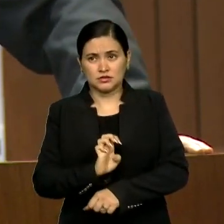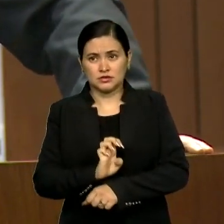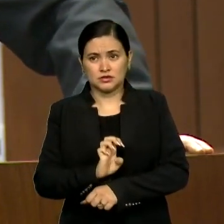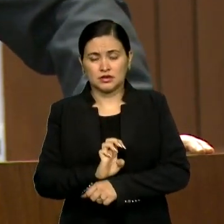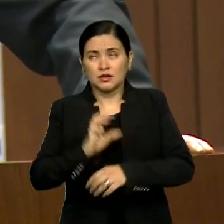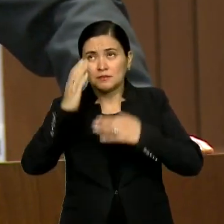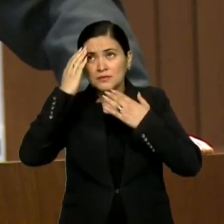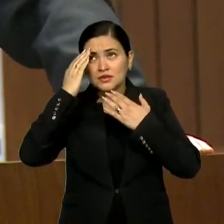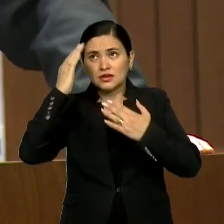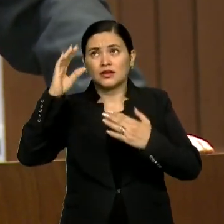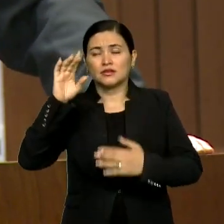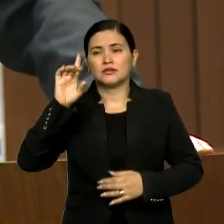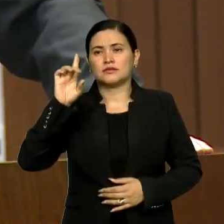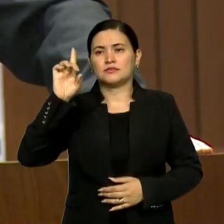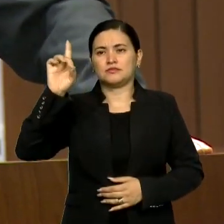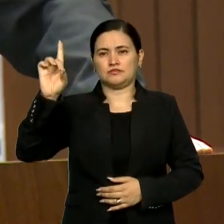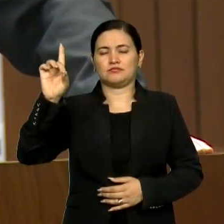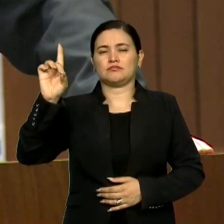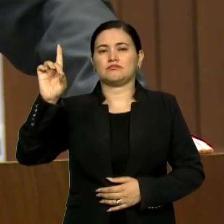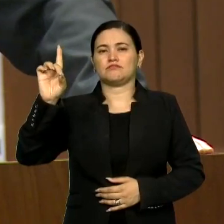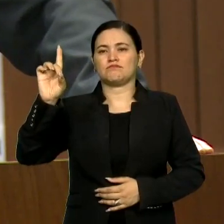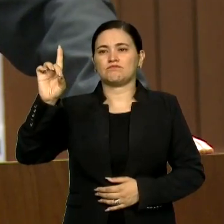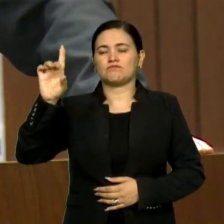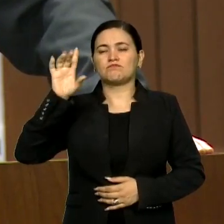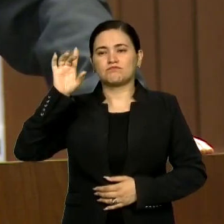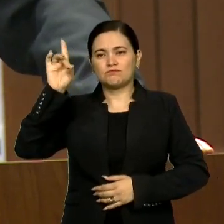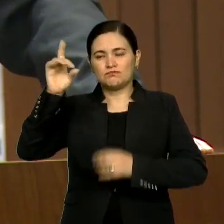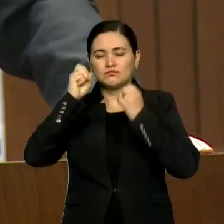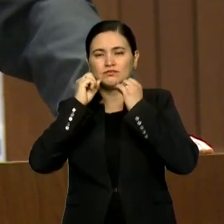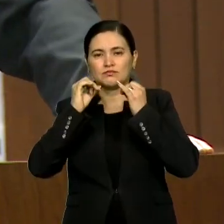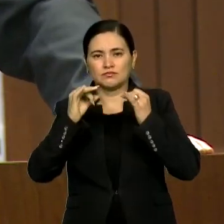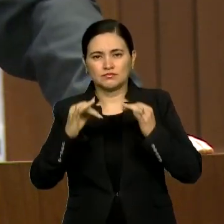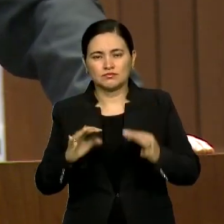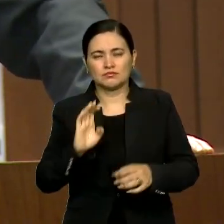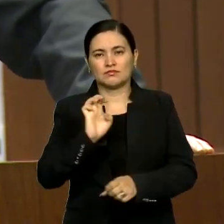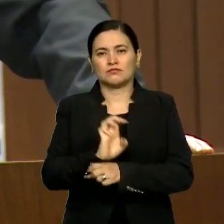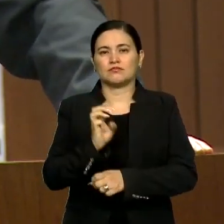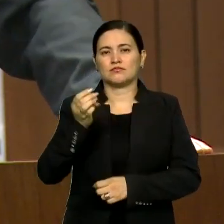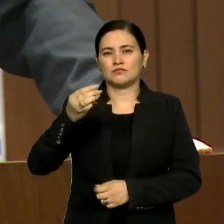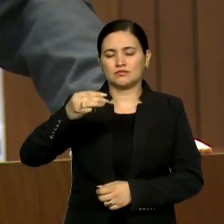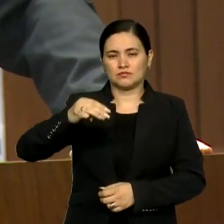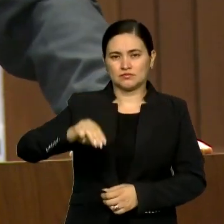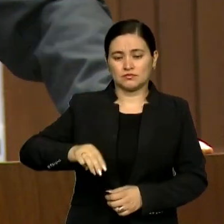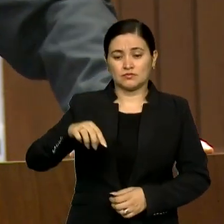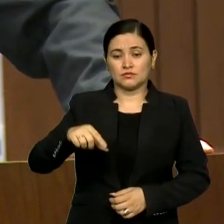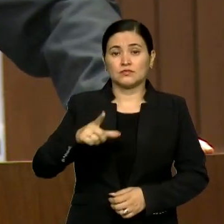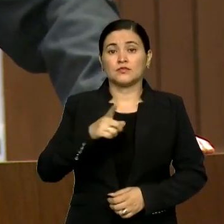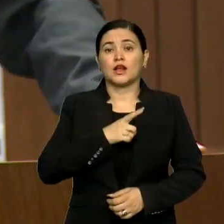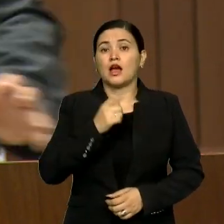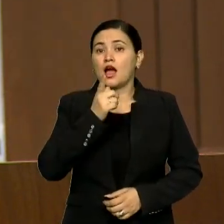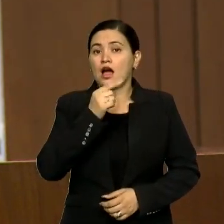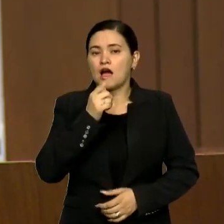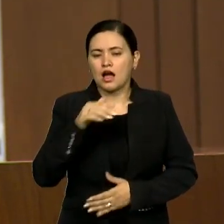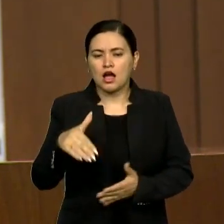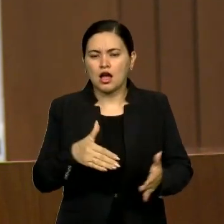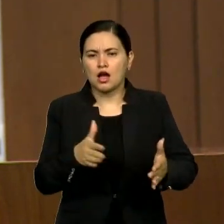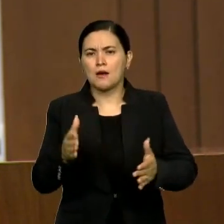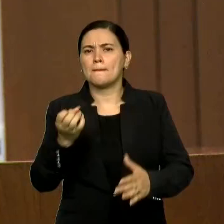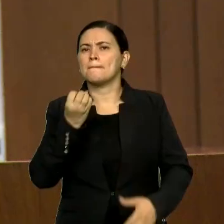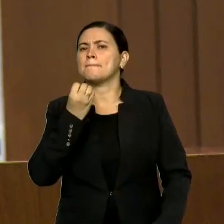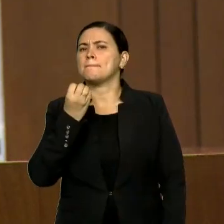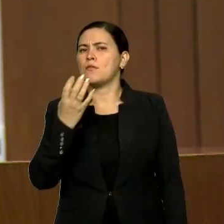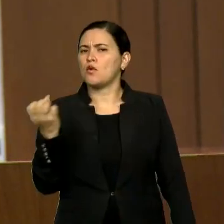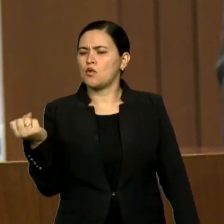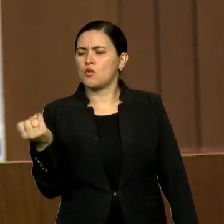graças a Deus, abençoado por Deus, com um índice pluviométrico muito bom, mas que